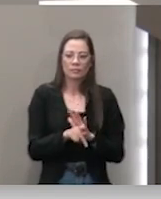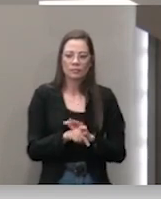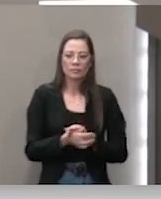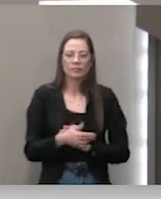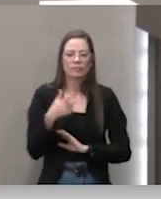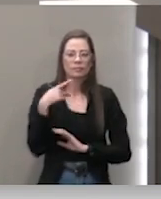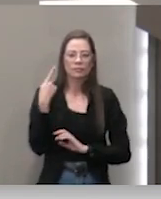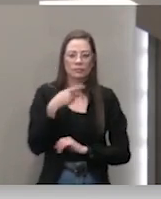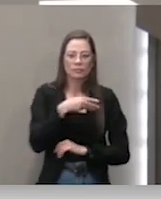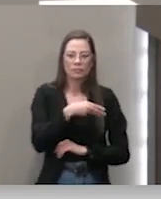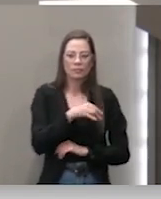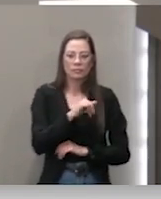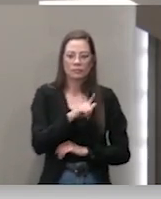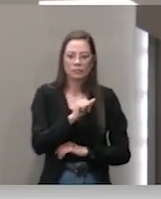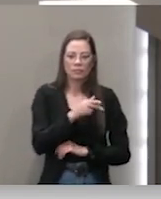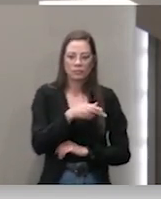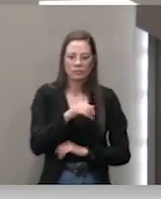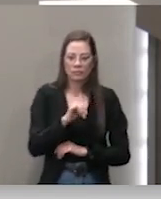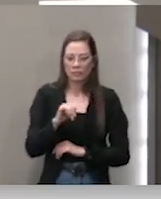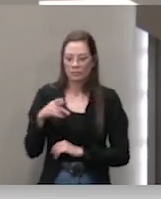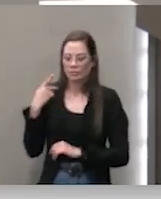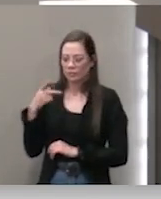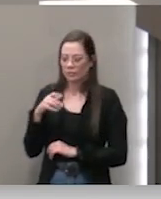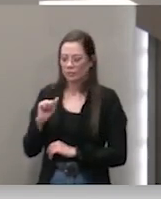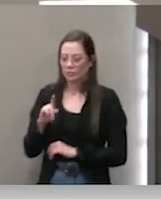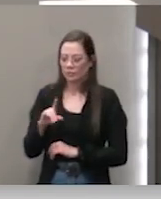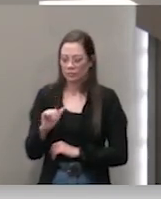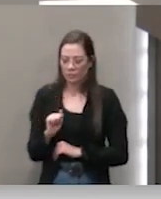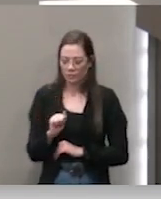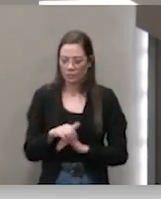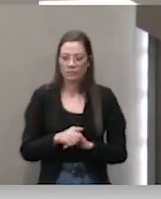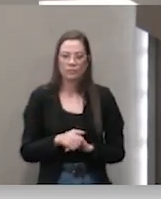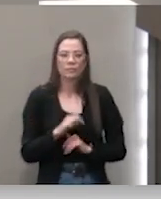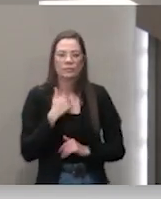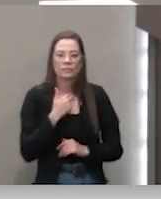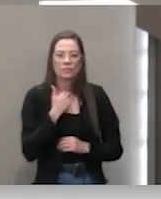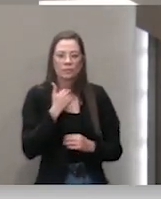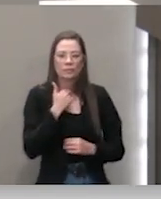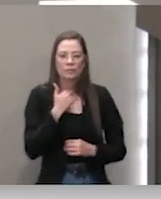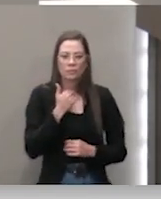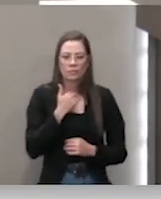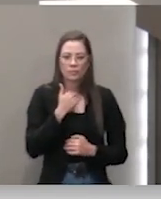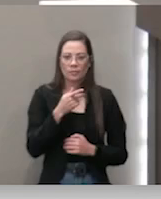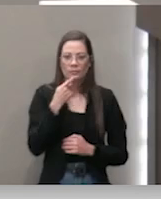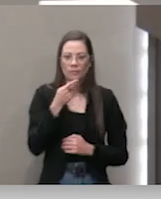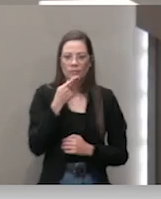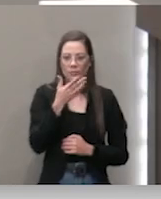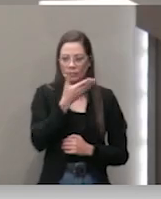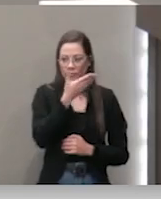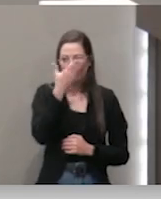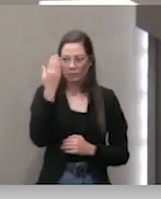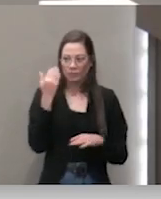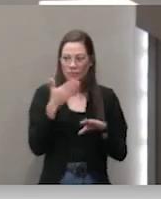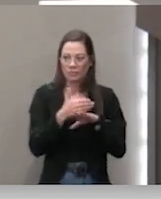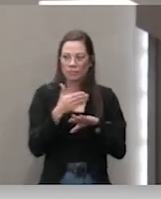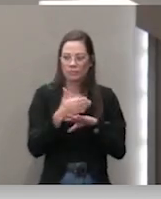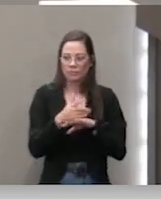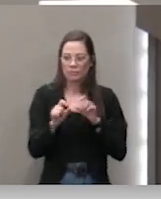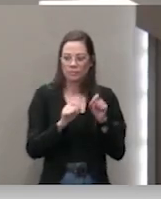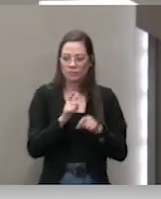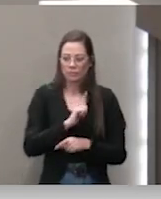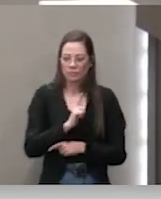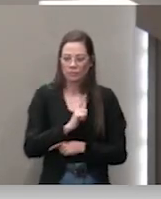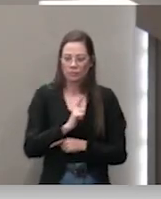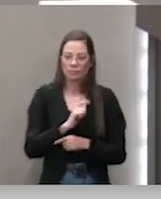Milani? Vereadora Ada, eu não poderia deixar de participar aqui e dizer que tem